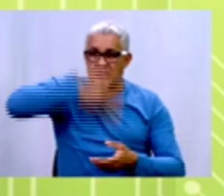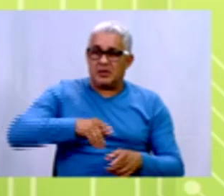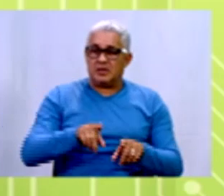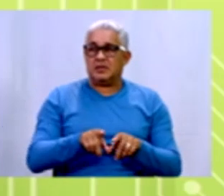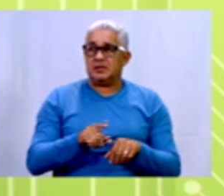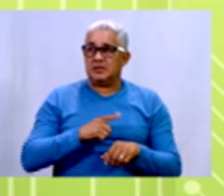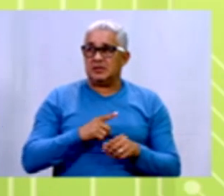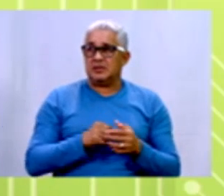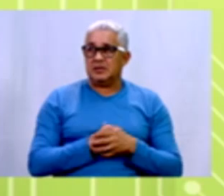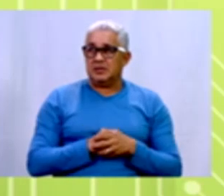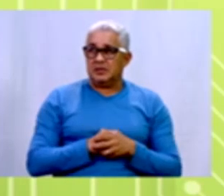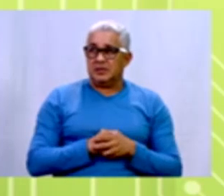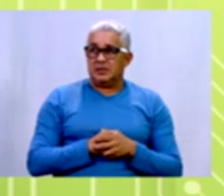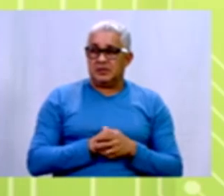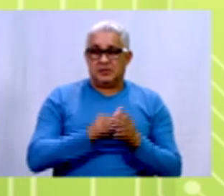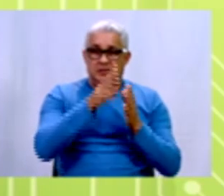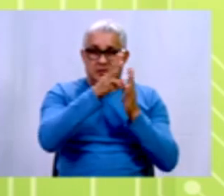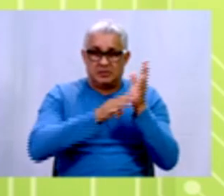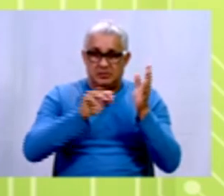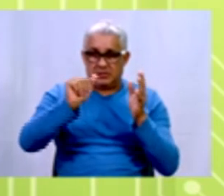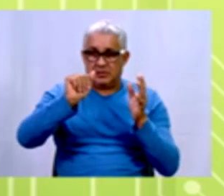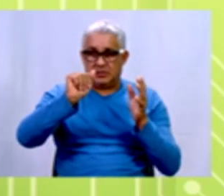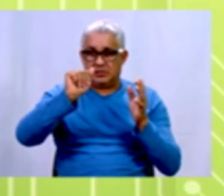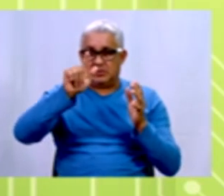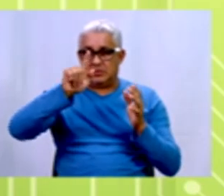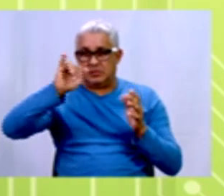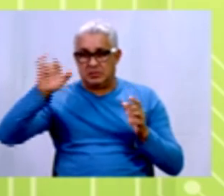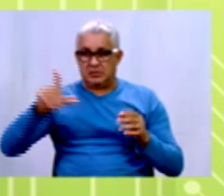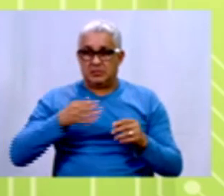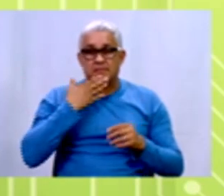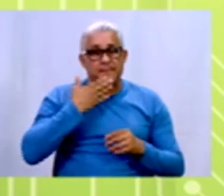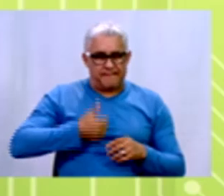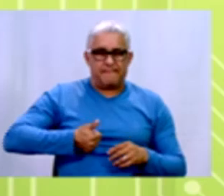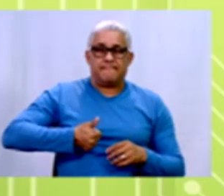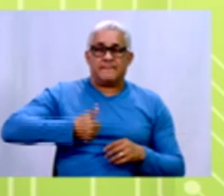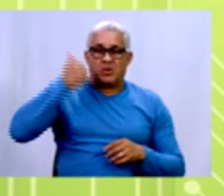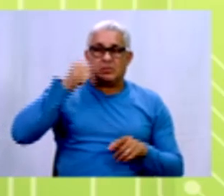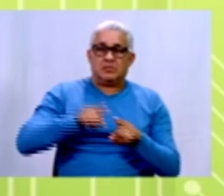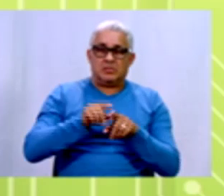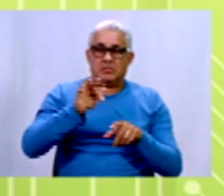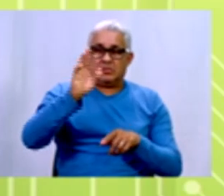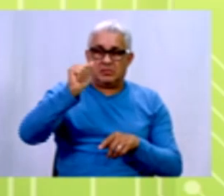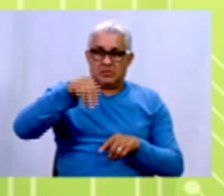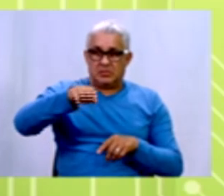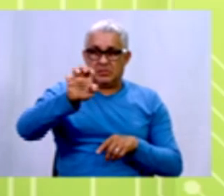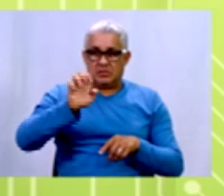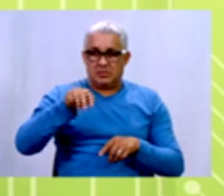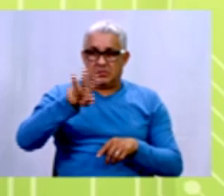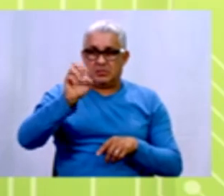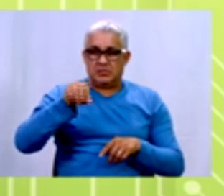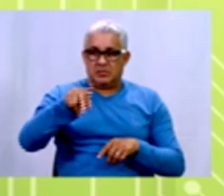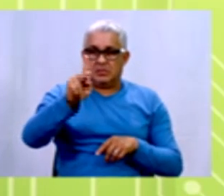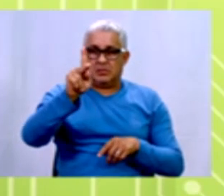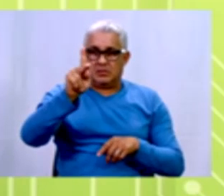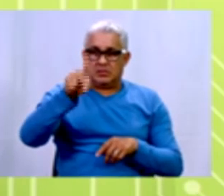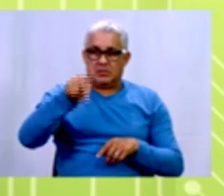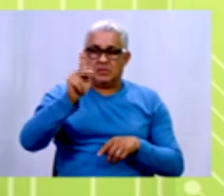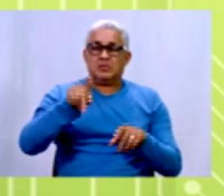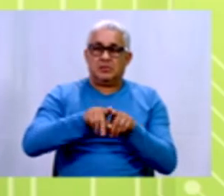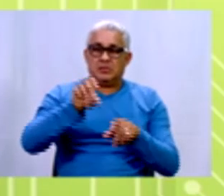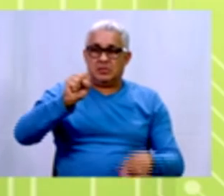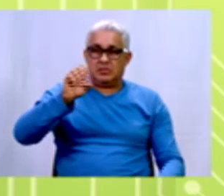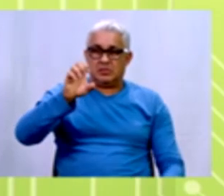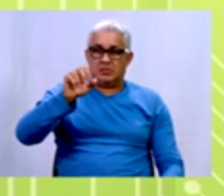que a metodologia ágil para desenvolvimento de software e aí o framework Scrum é um dos mais indicados,